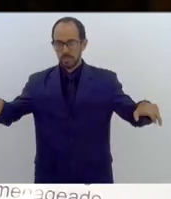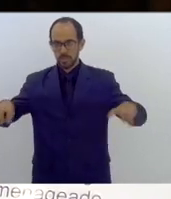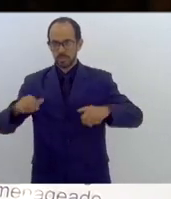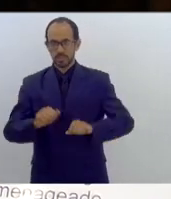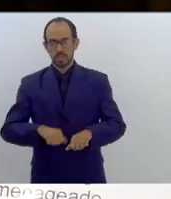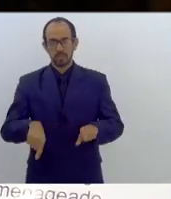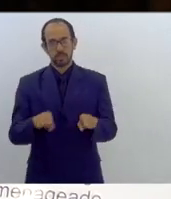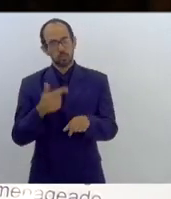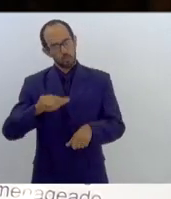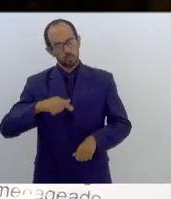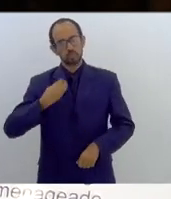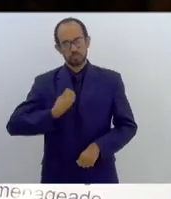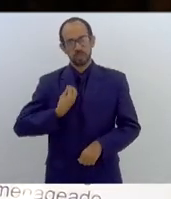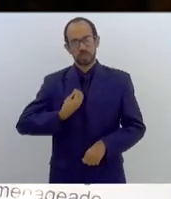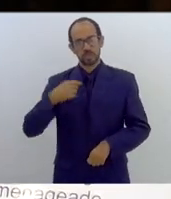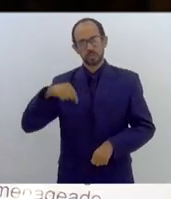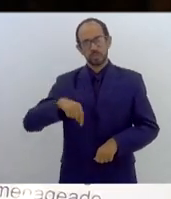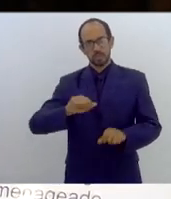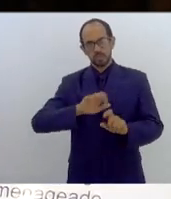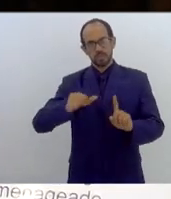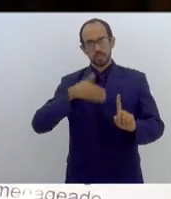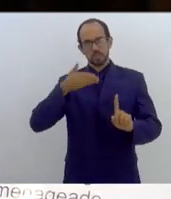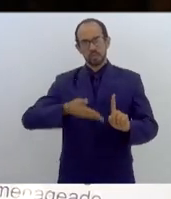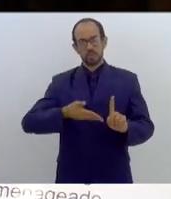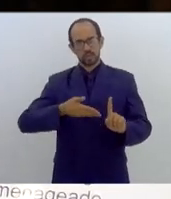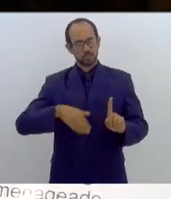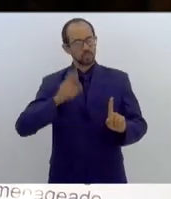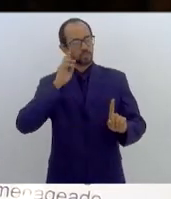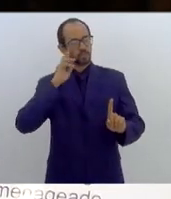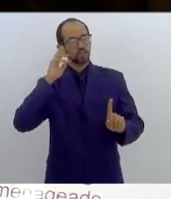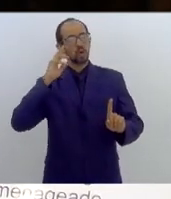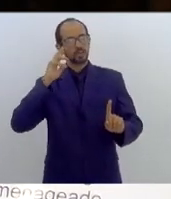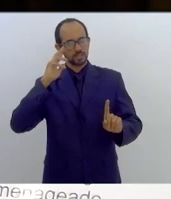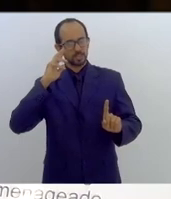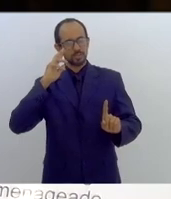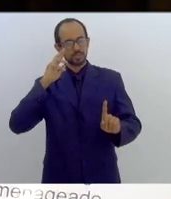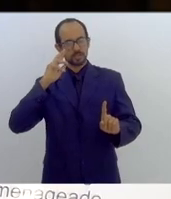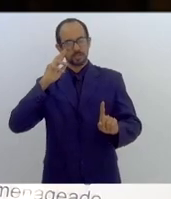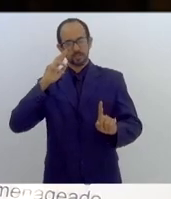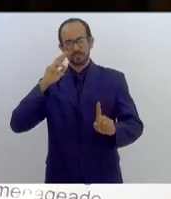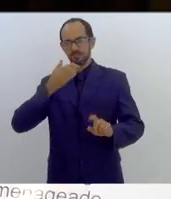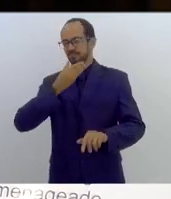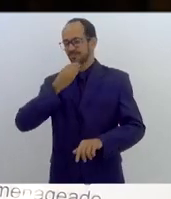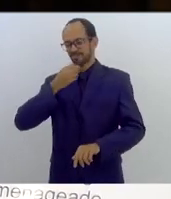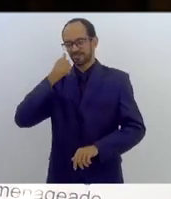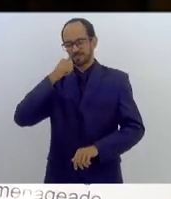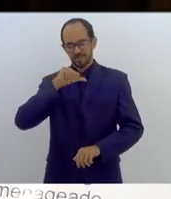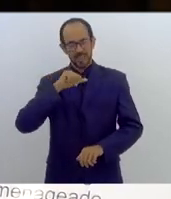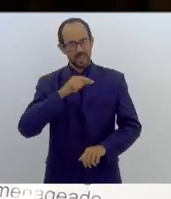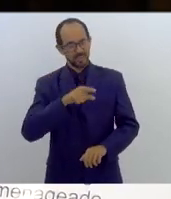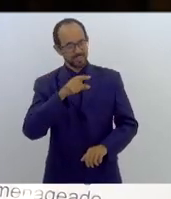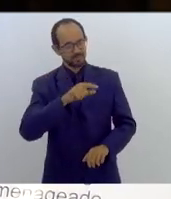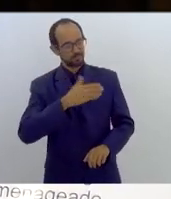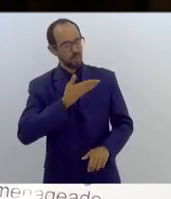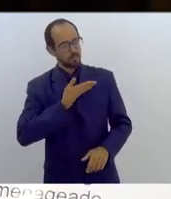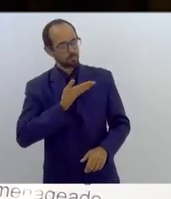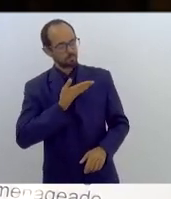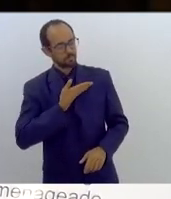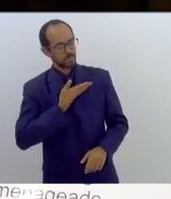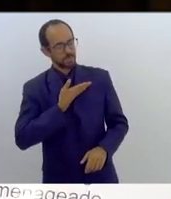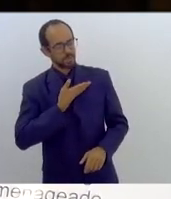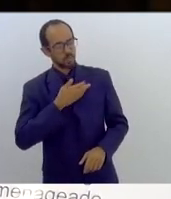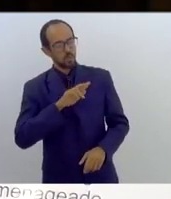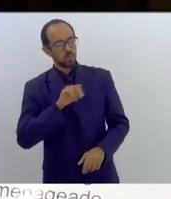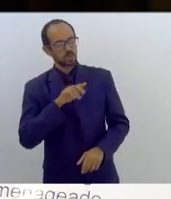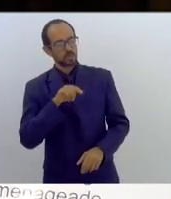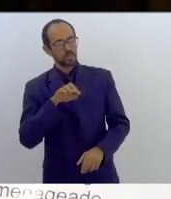esta solenidade, senhoras e senhores, meu queridíssimo amigo Rodrigo Lopes Lourenço, honrado